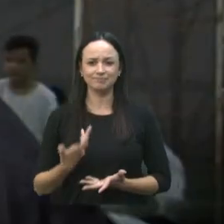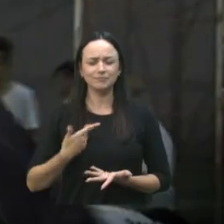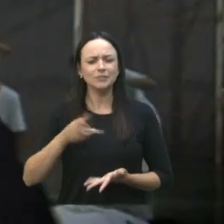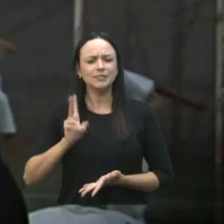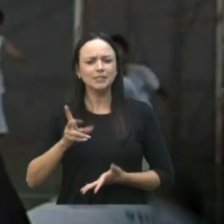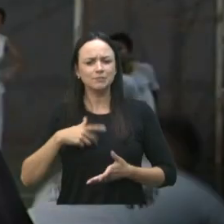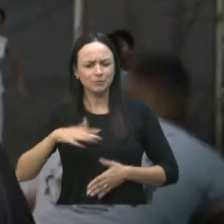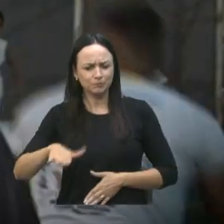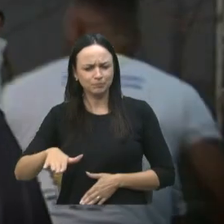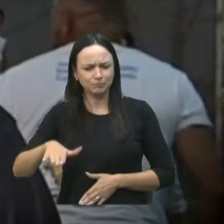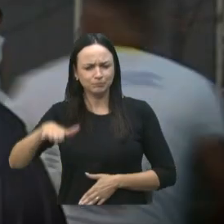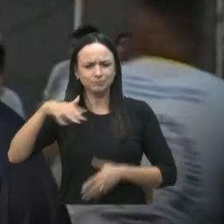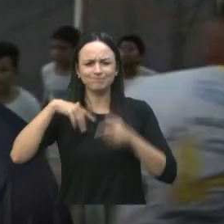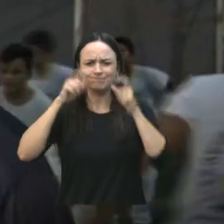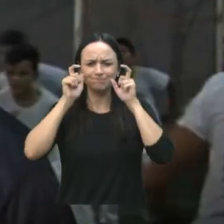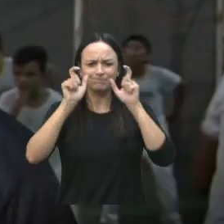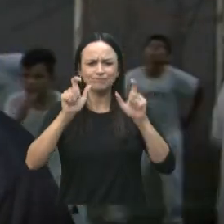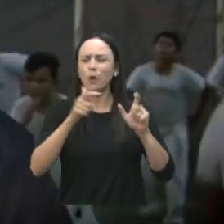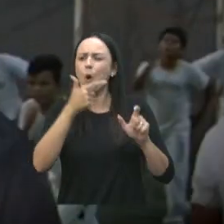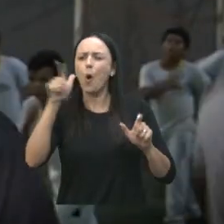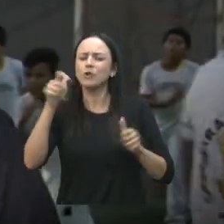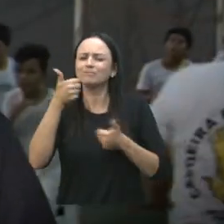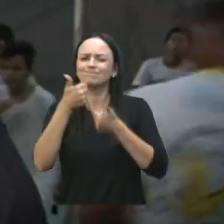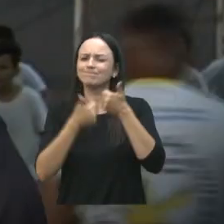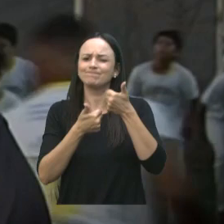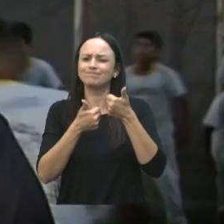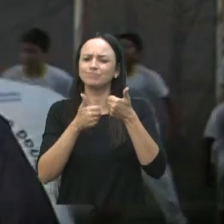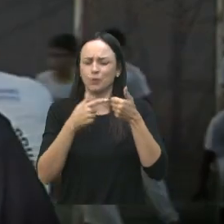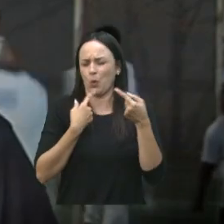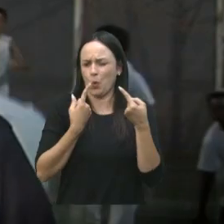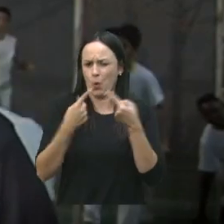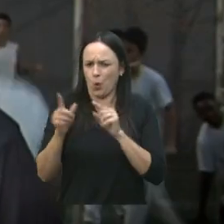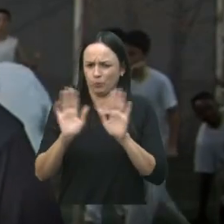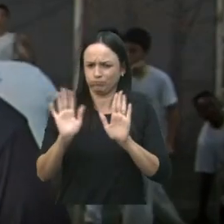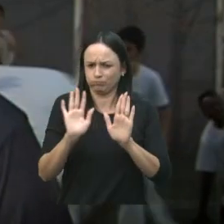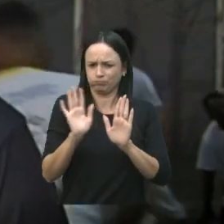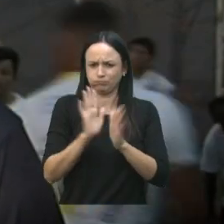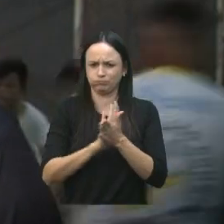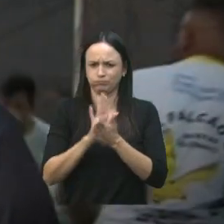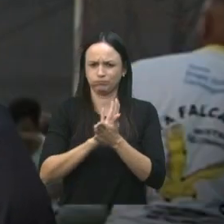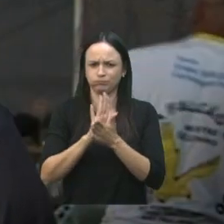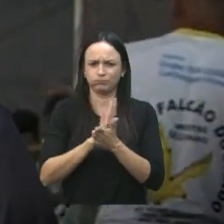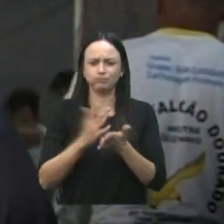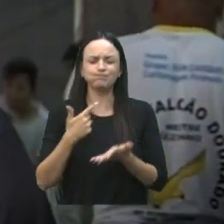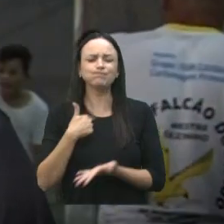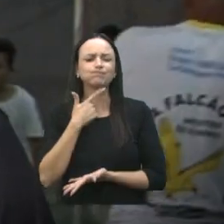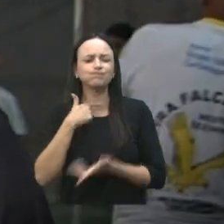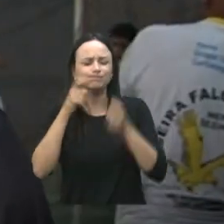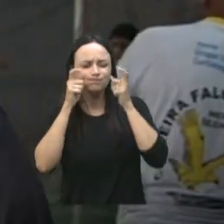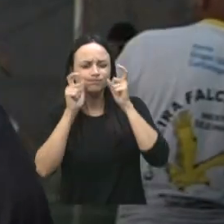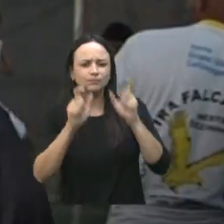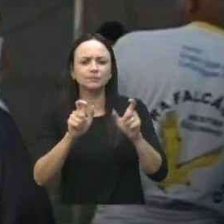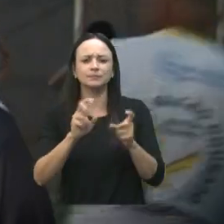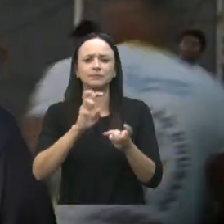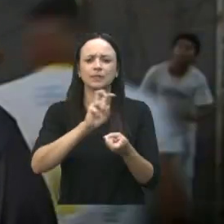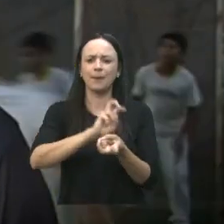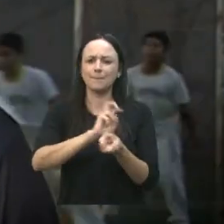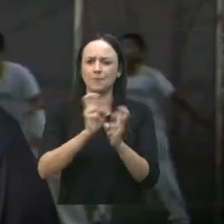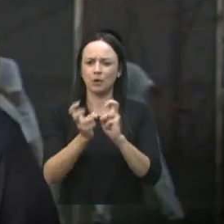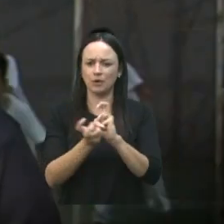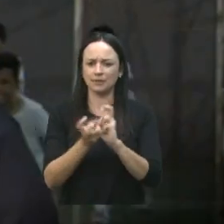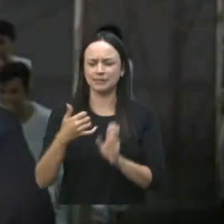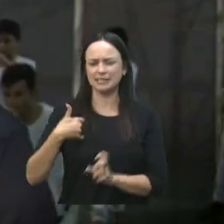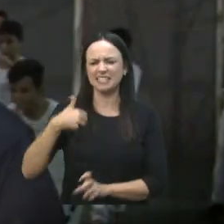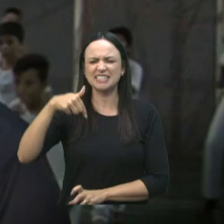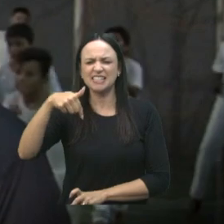fui criança, nunca me interessei por outros esportes, nada contra, sempre me interessei pela capoeira mesmo. Eu, com 7, 8